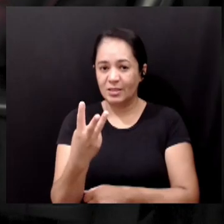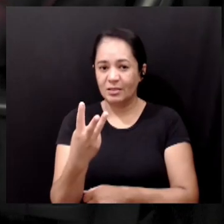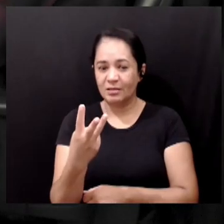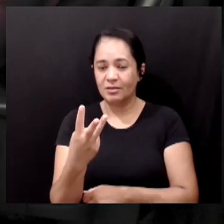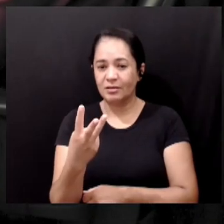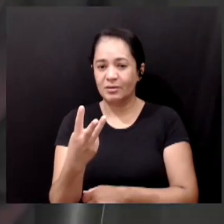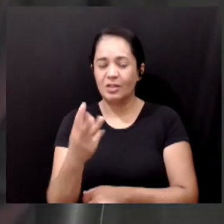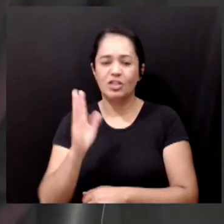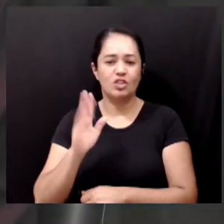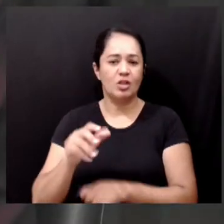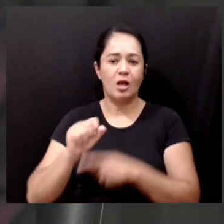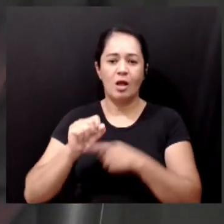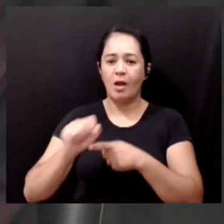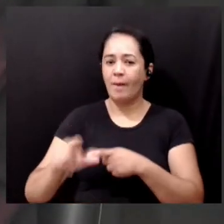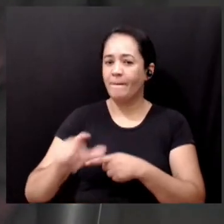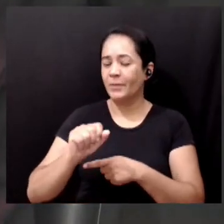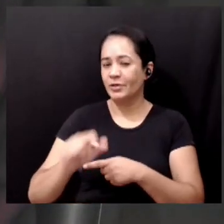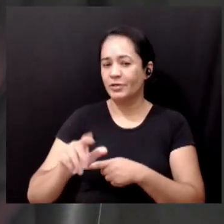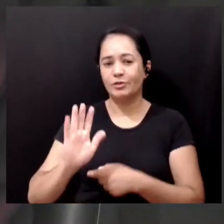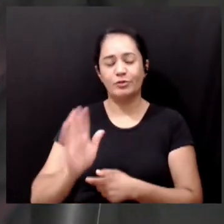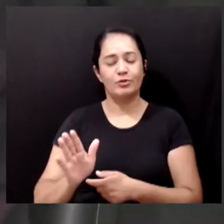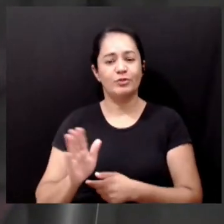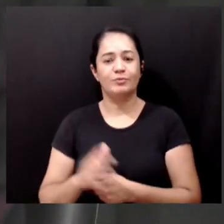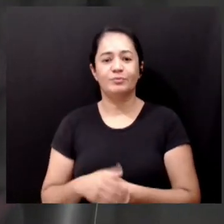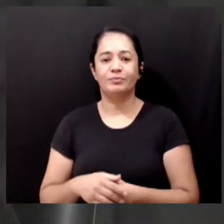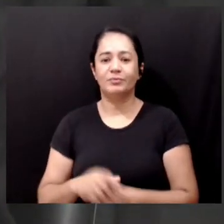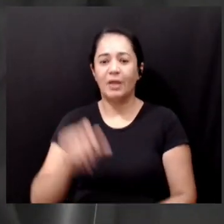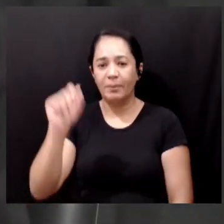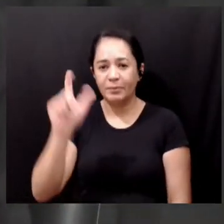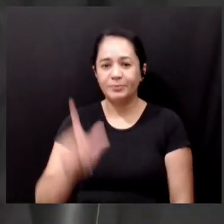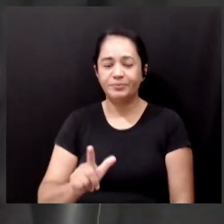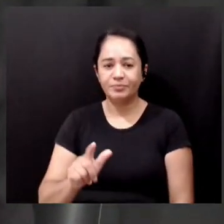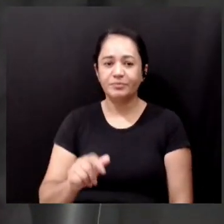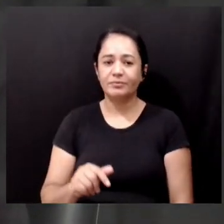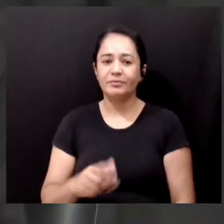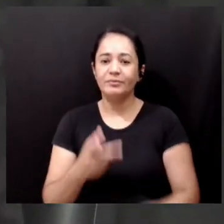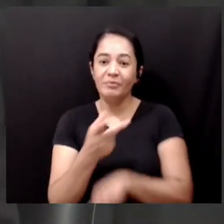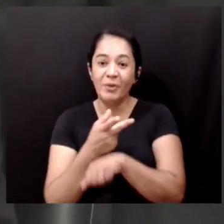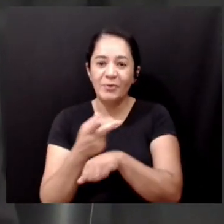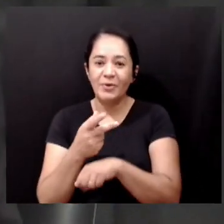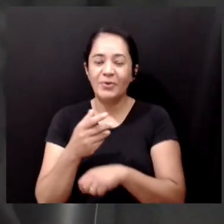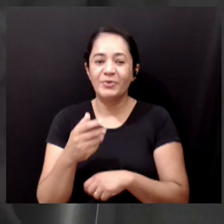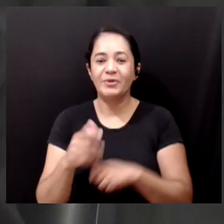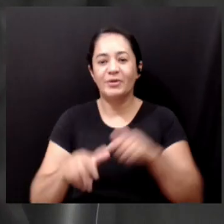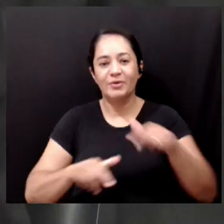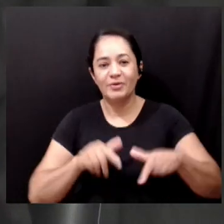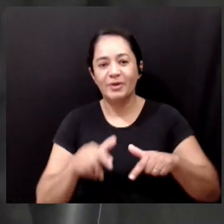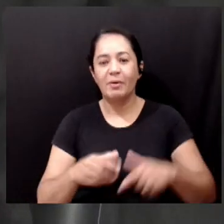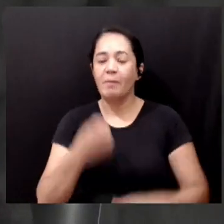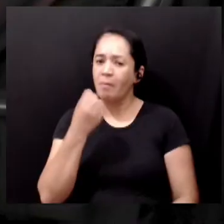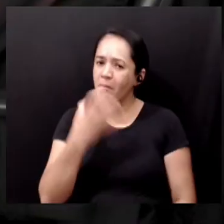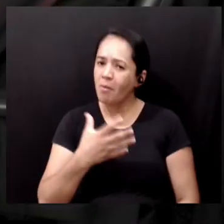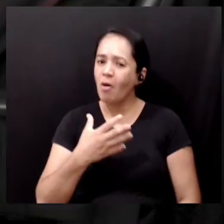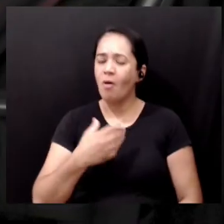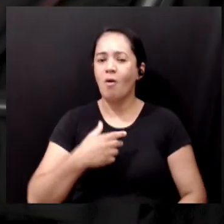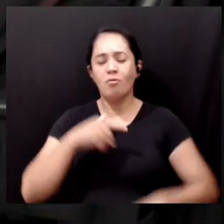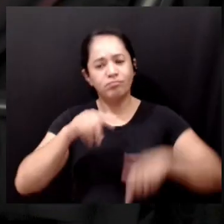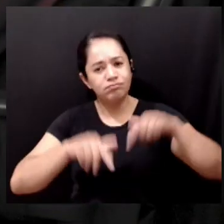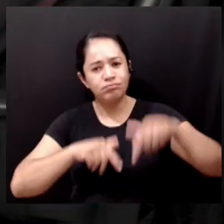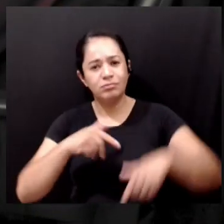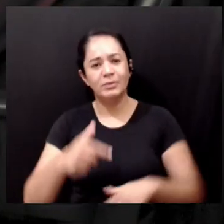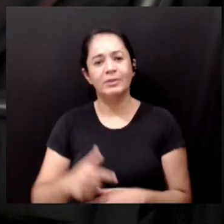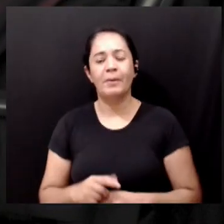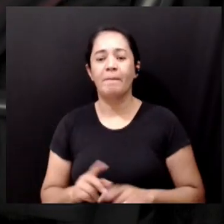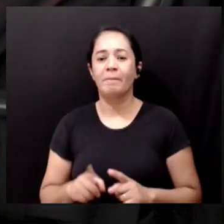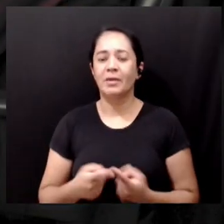tá tranquilo, embora a gente tá procurando uma atividade para ele, porque é sempre bom ter uma ocupação, né? Sim. Mas ele tá tranquilo,